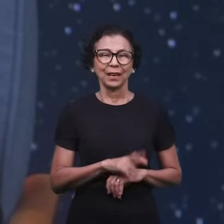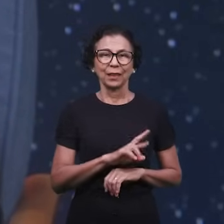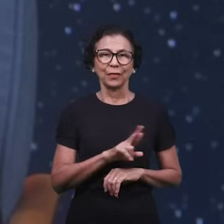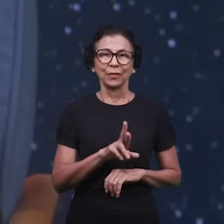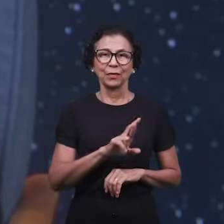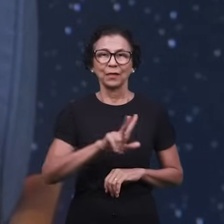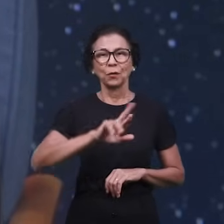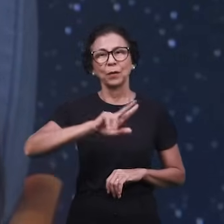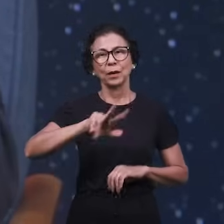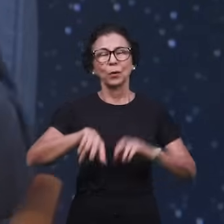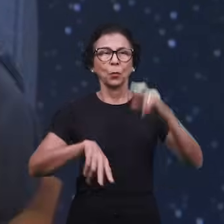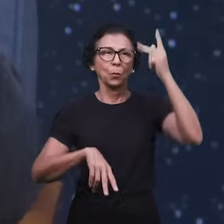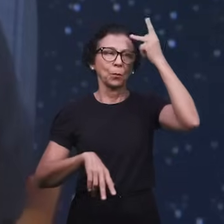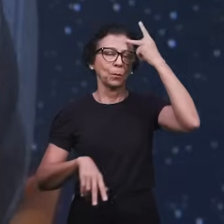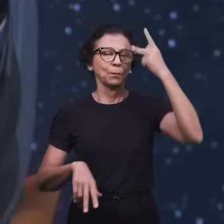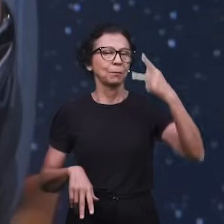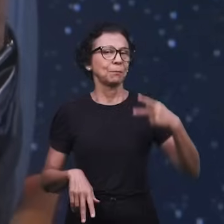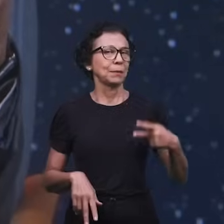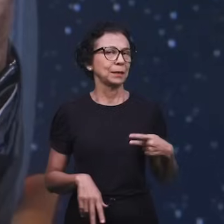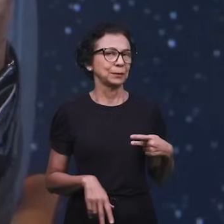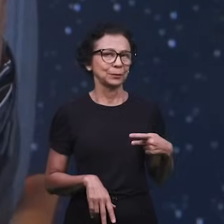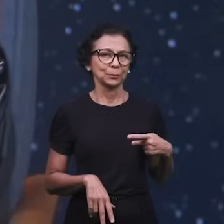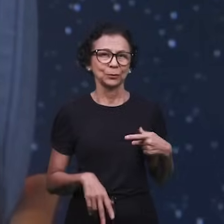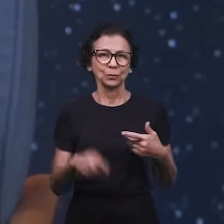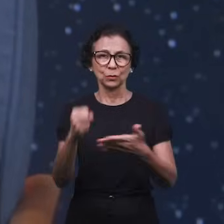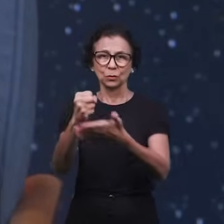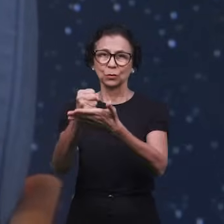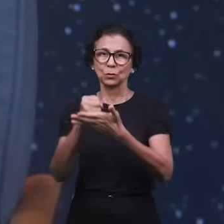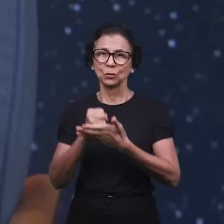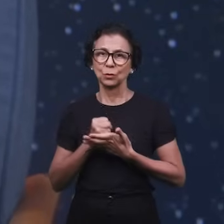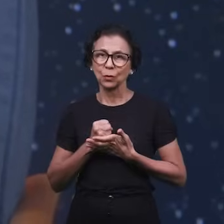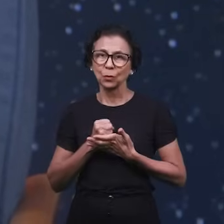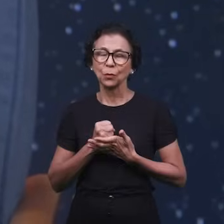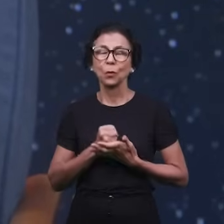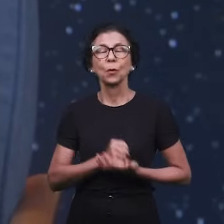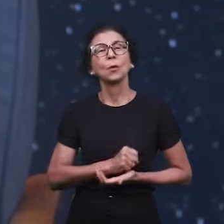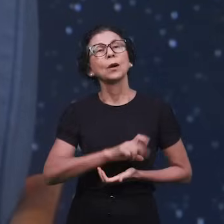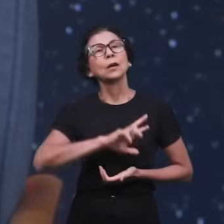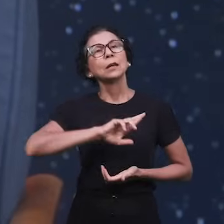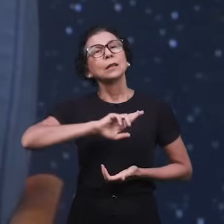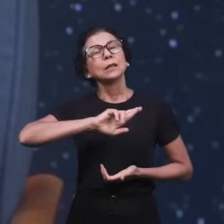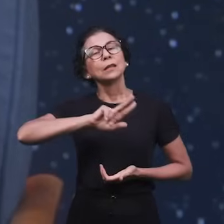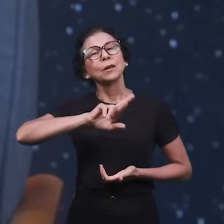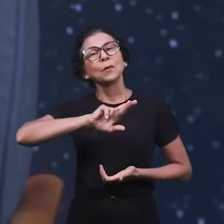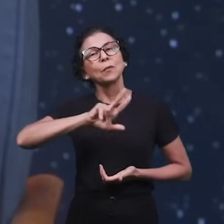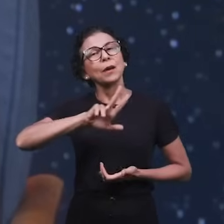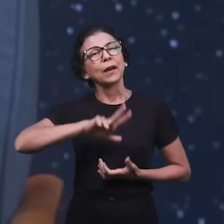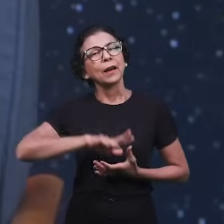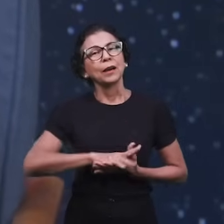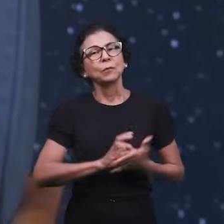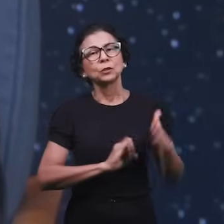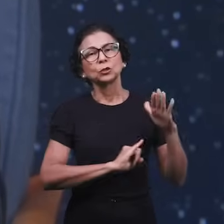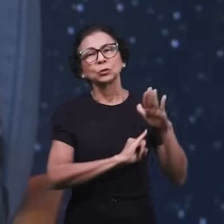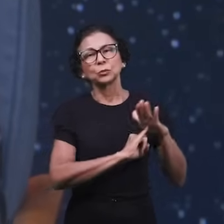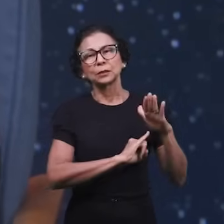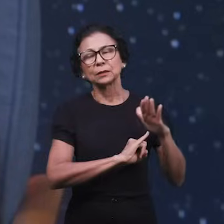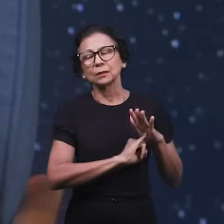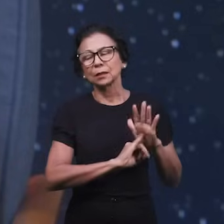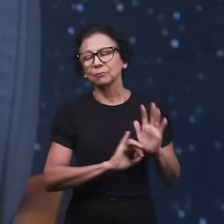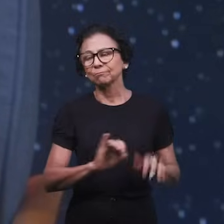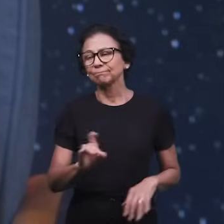instituição humana. O socorro não virá de uma liderança. Por mais